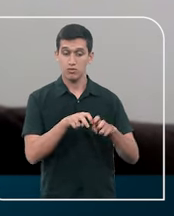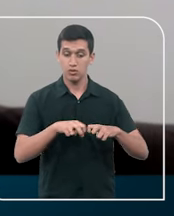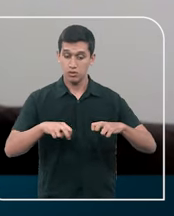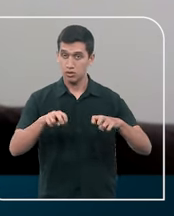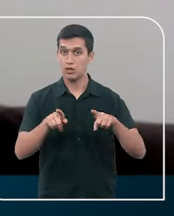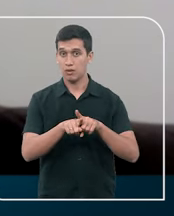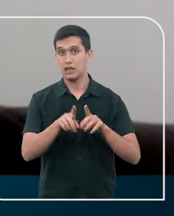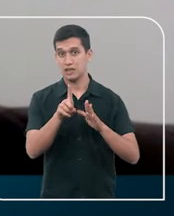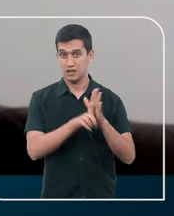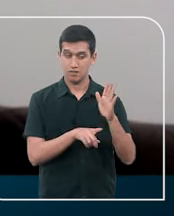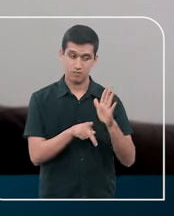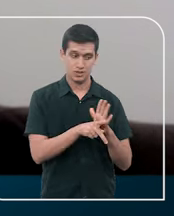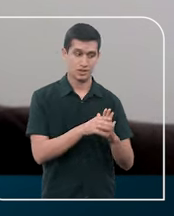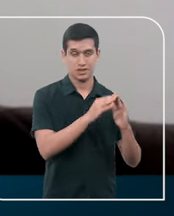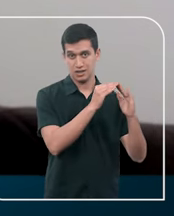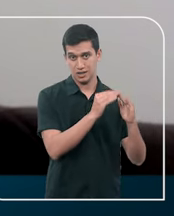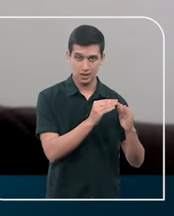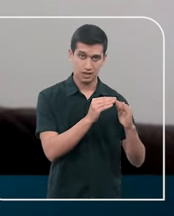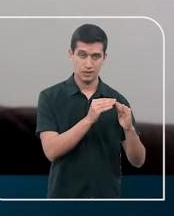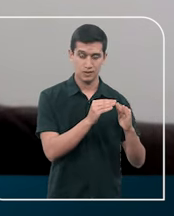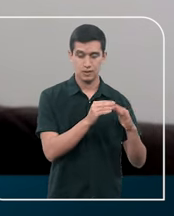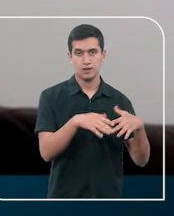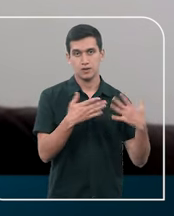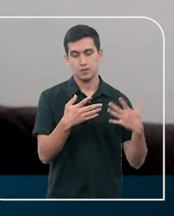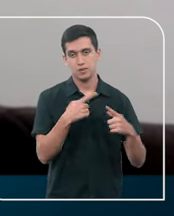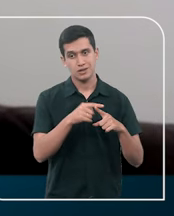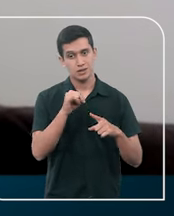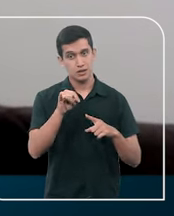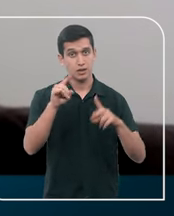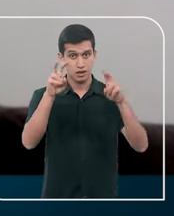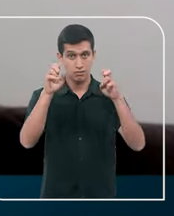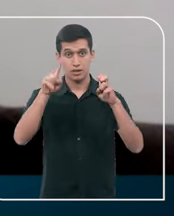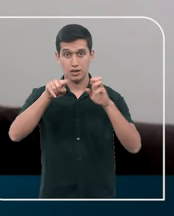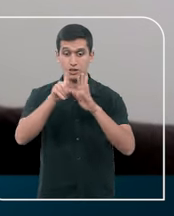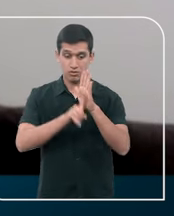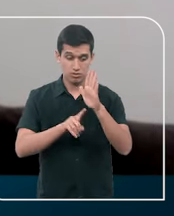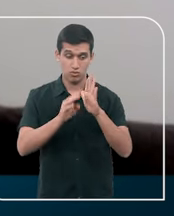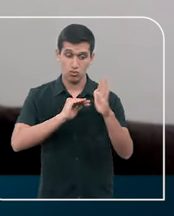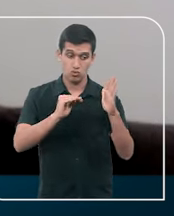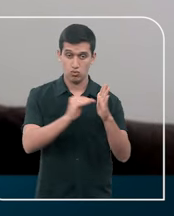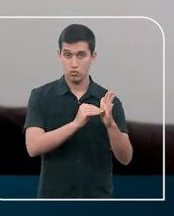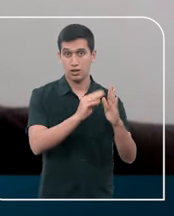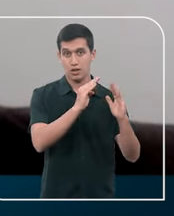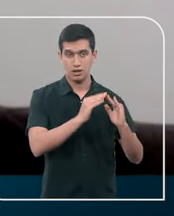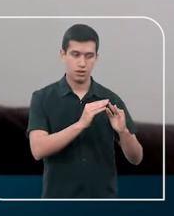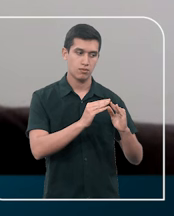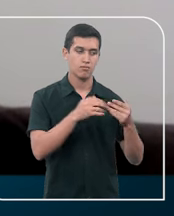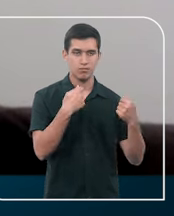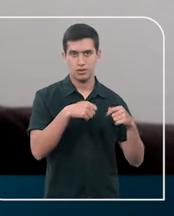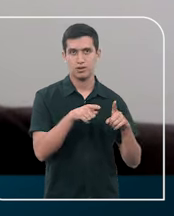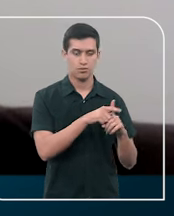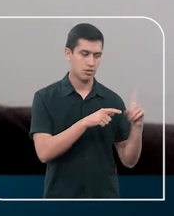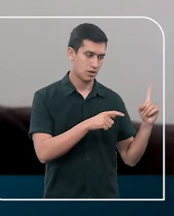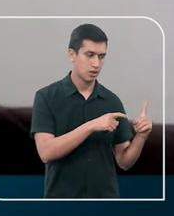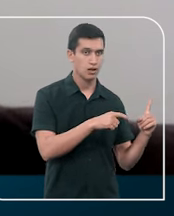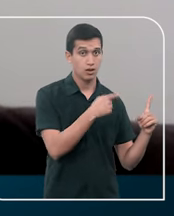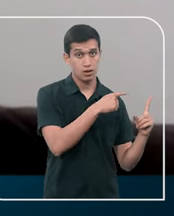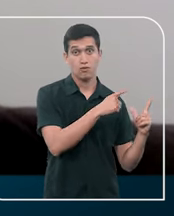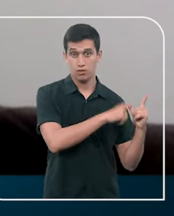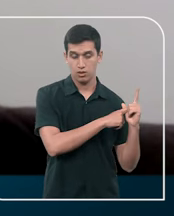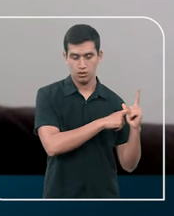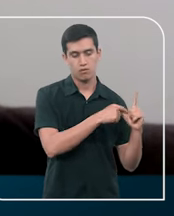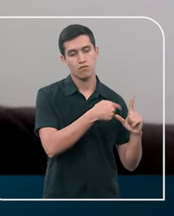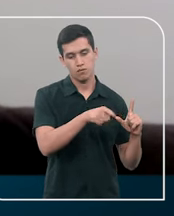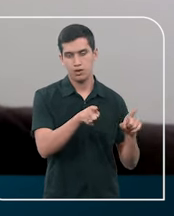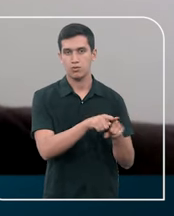propriedade então Então nesse caso é parece razoável que esse inadiplente também vote Temos vários precedentes sobre